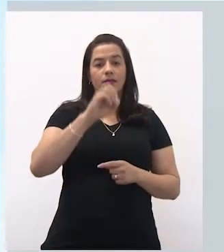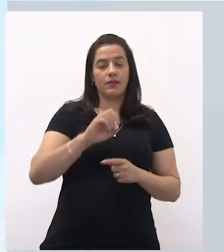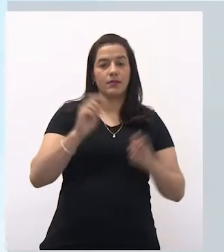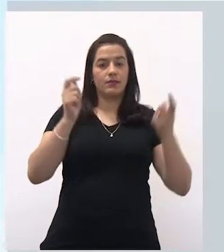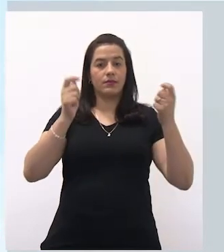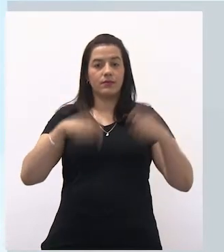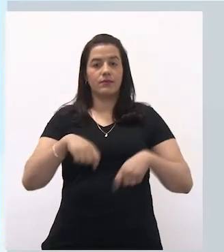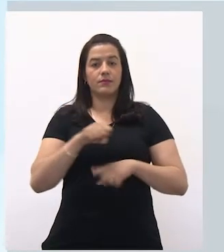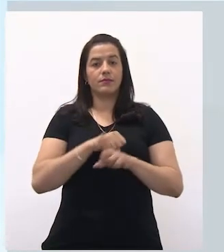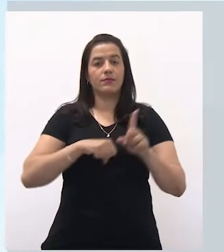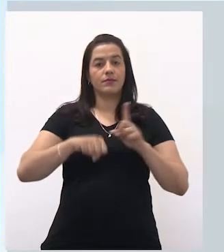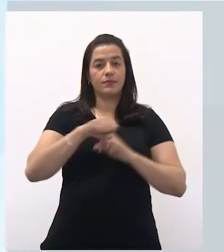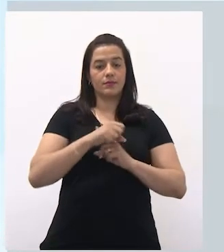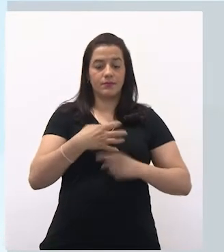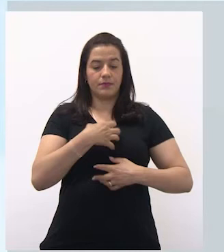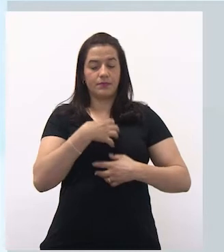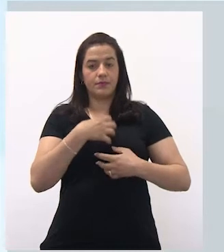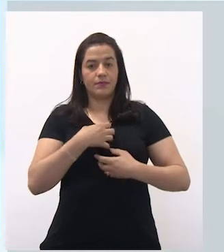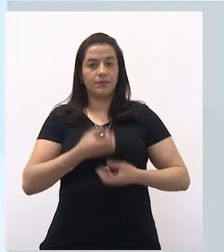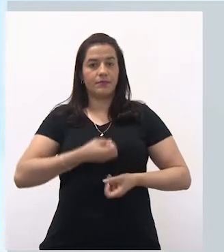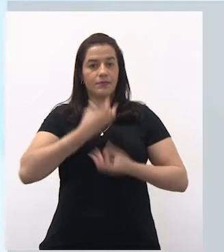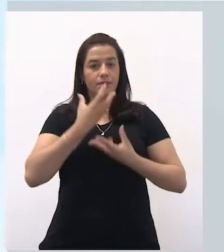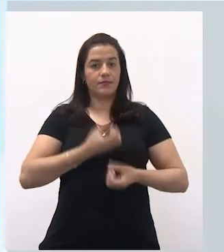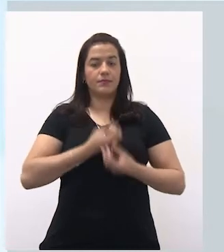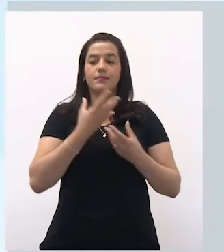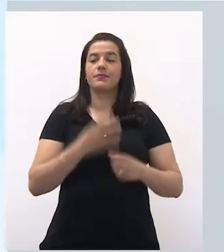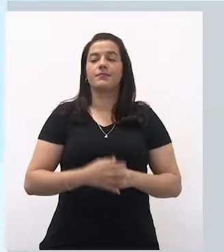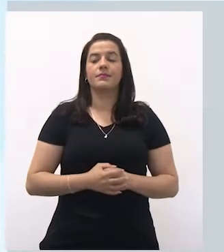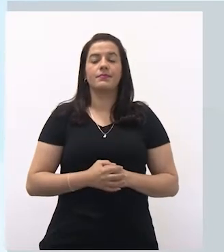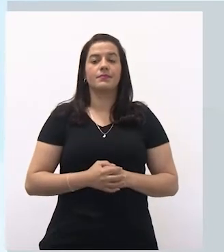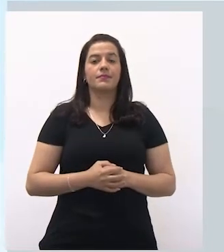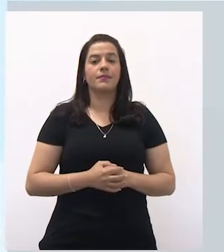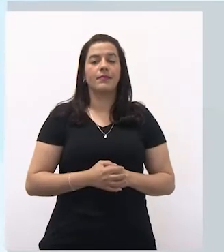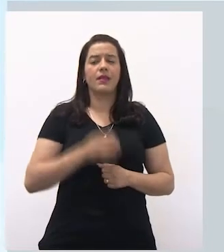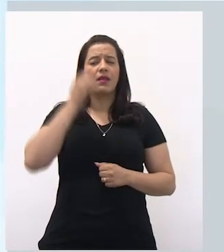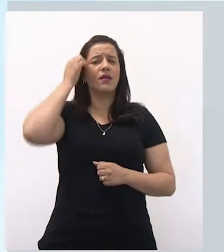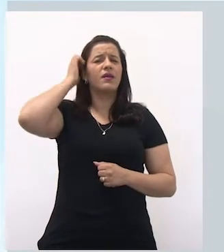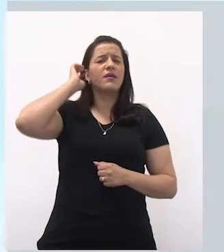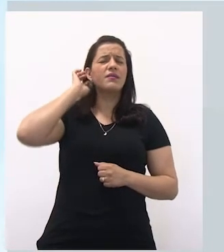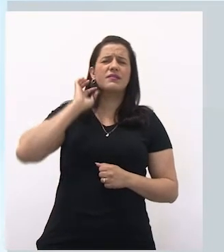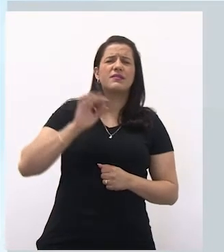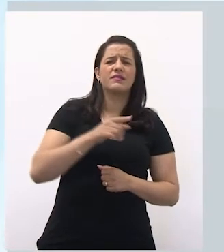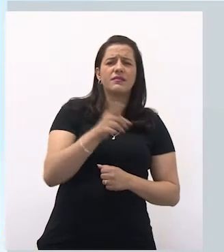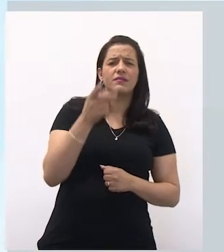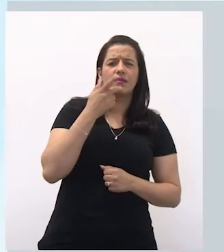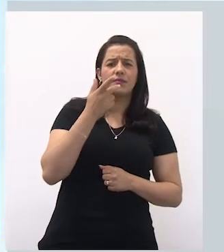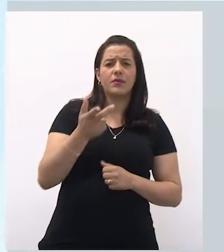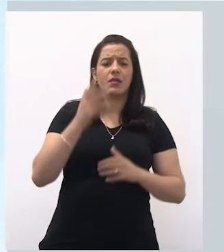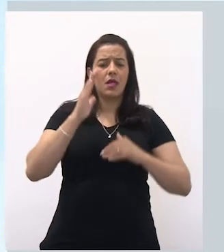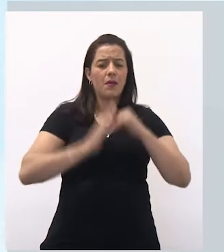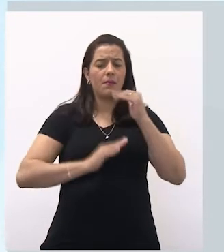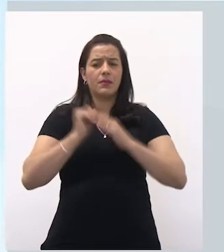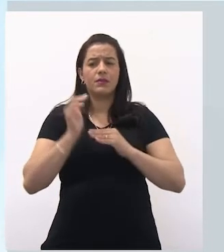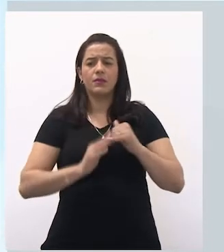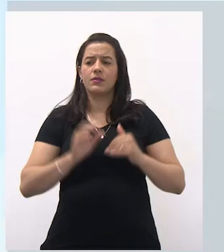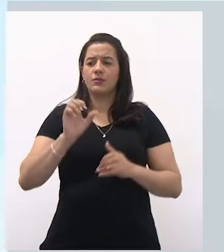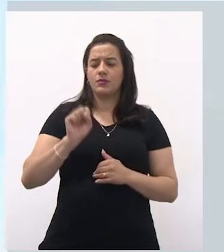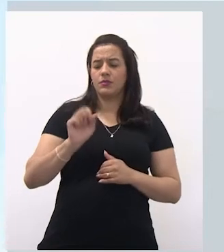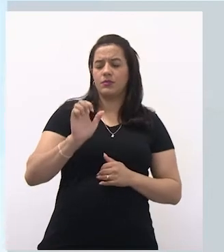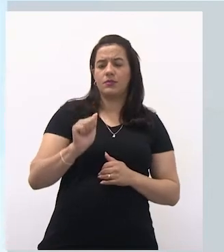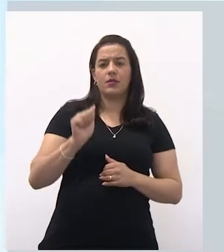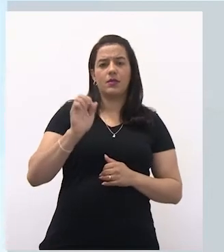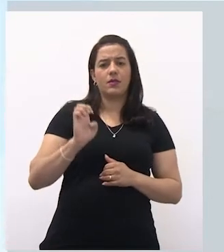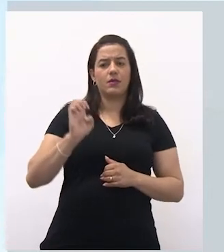competências, e inclusive em competências socioemocionais. Então você fala, mas mesmo assim essa habilidade do SAEB é construída há